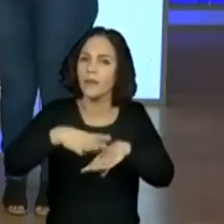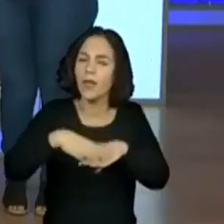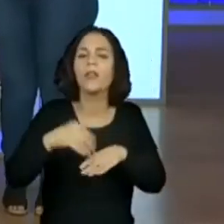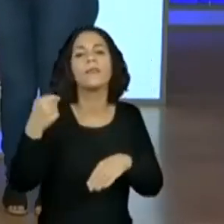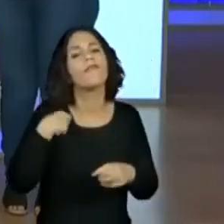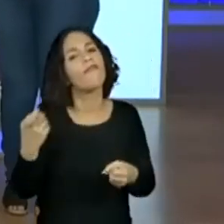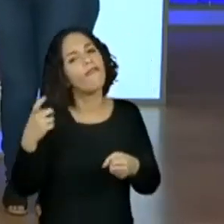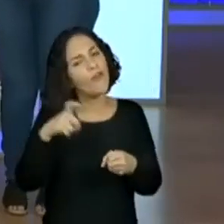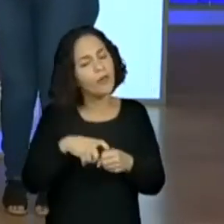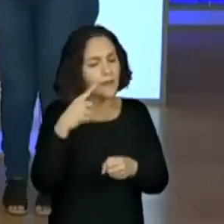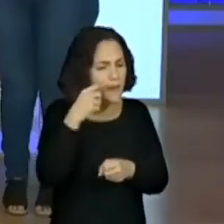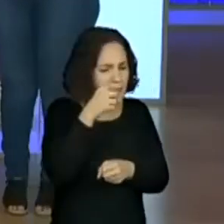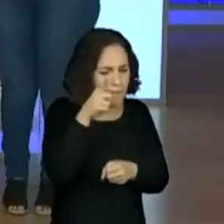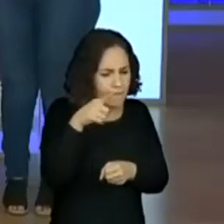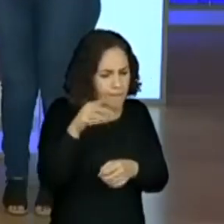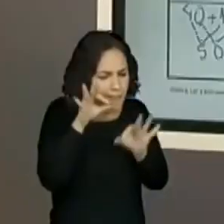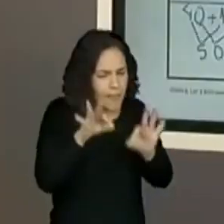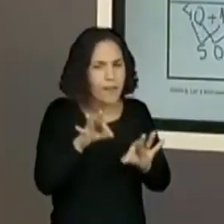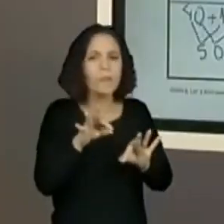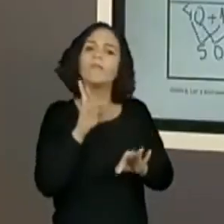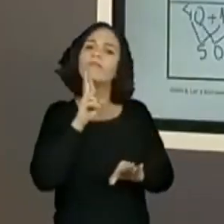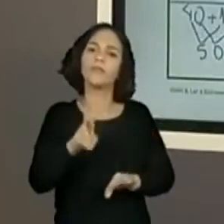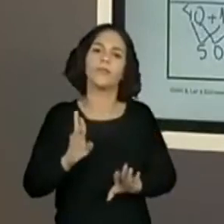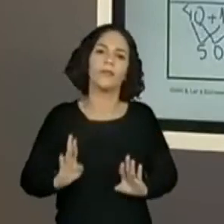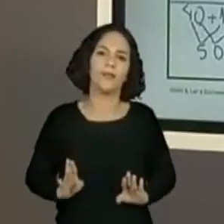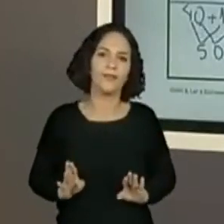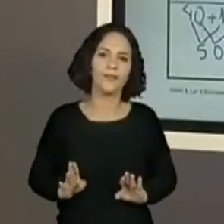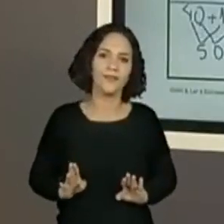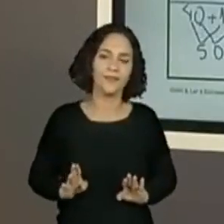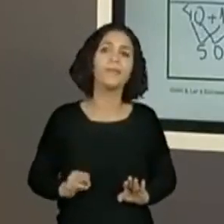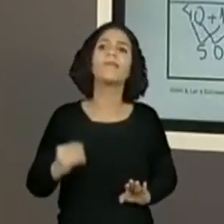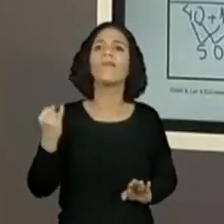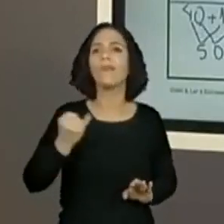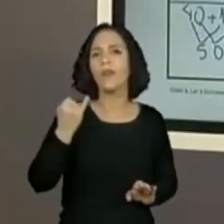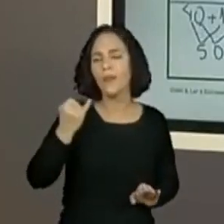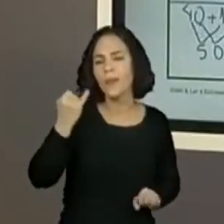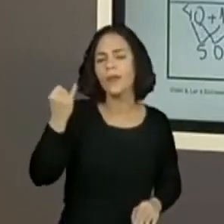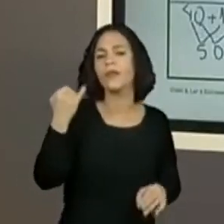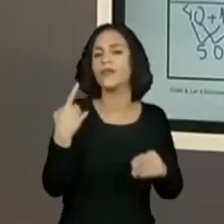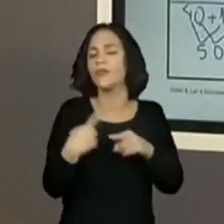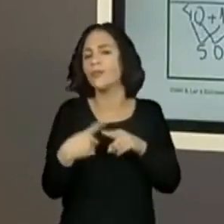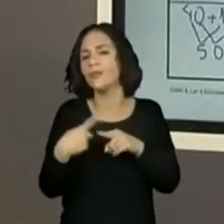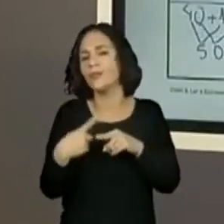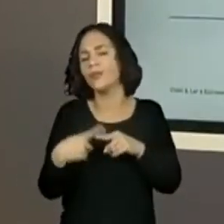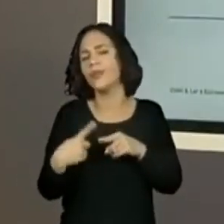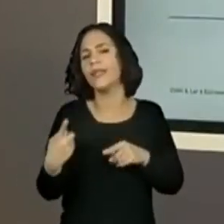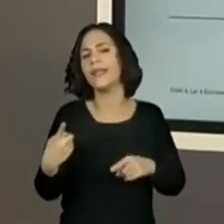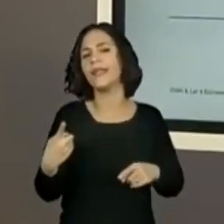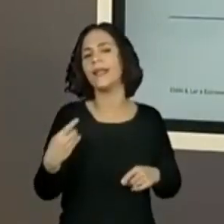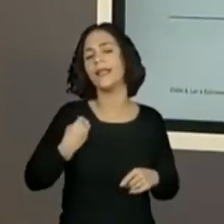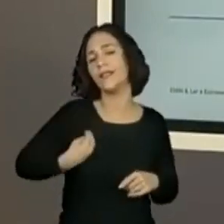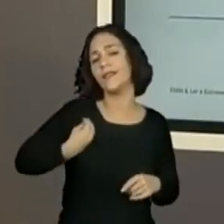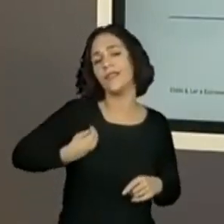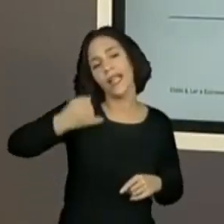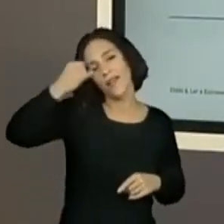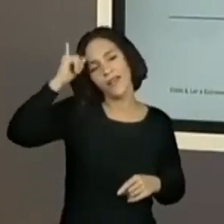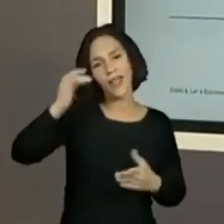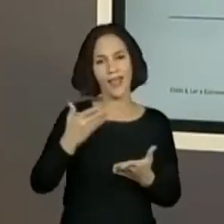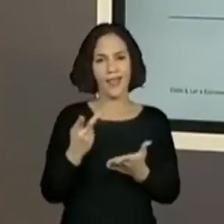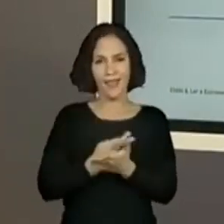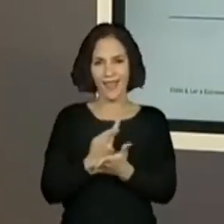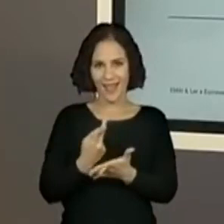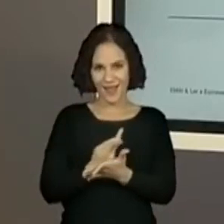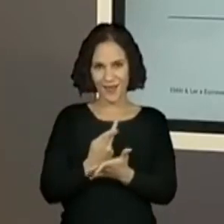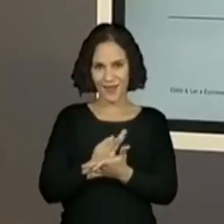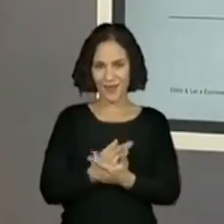conferir. Precisa, é importante. Até porque é situações que demandam para não errar. Olha só,